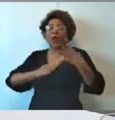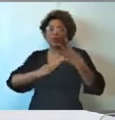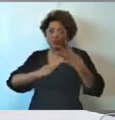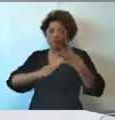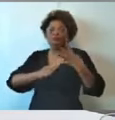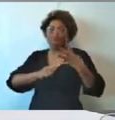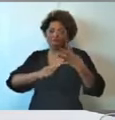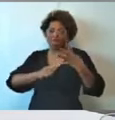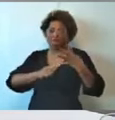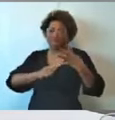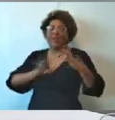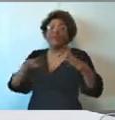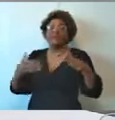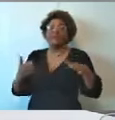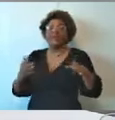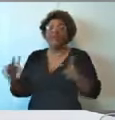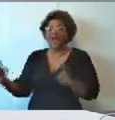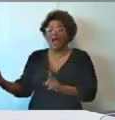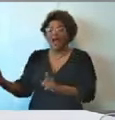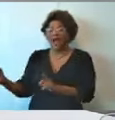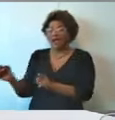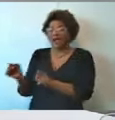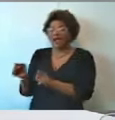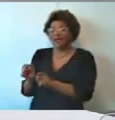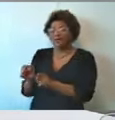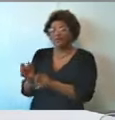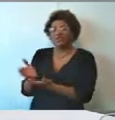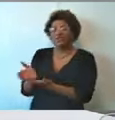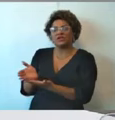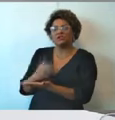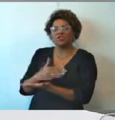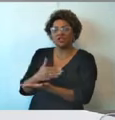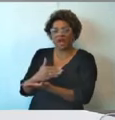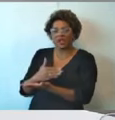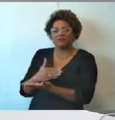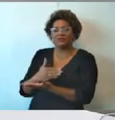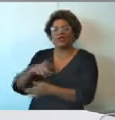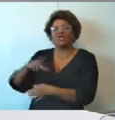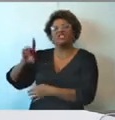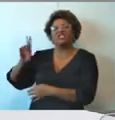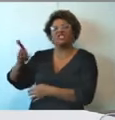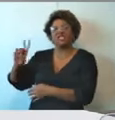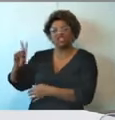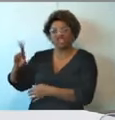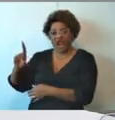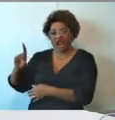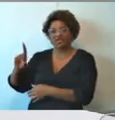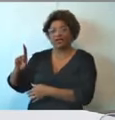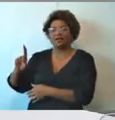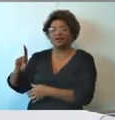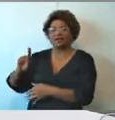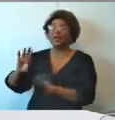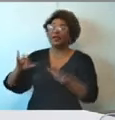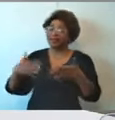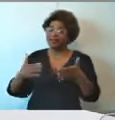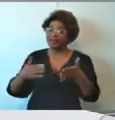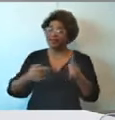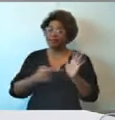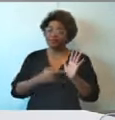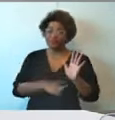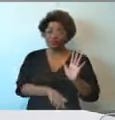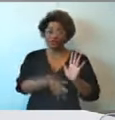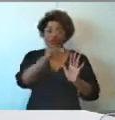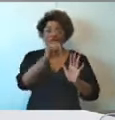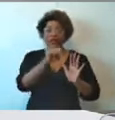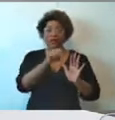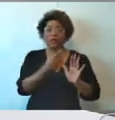da direita, né? Porque tem problema de sarjeta, tem ônibus e tal, eles reduziram as outras faixas e marcaram a